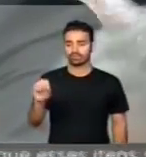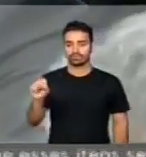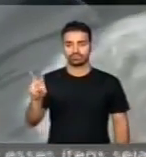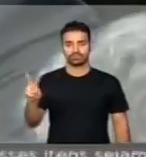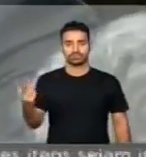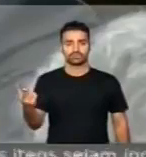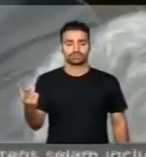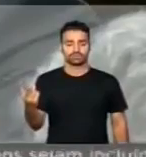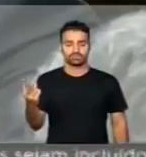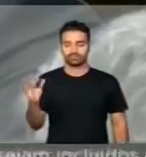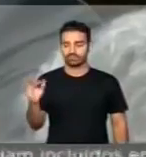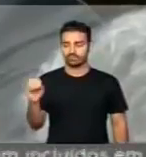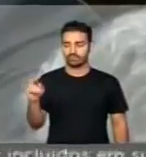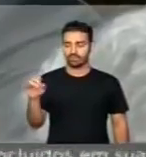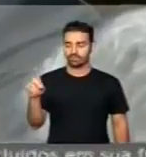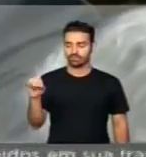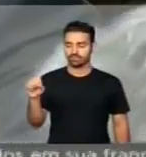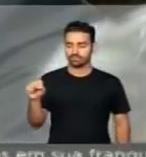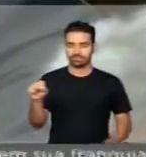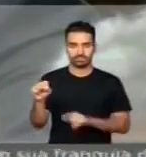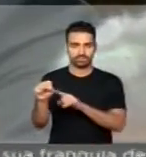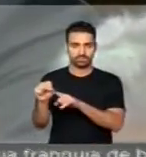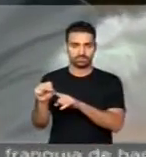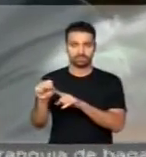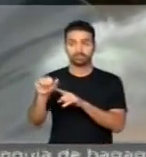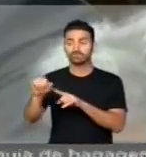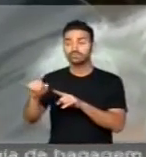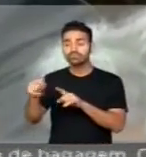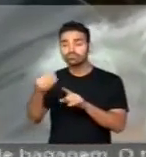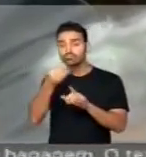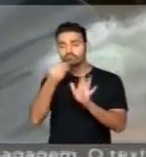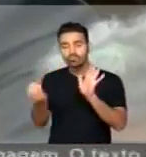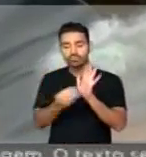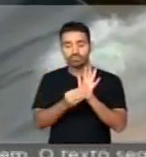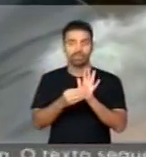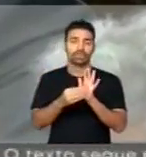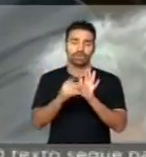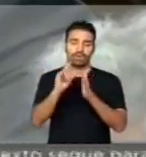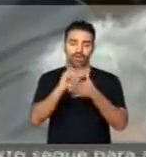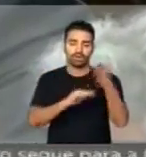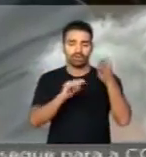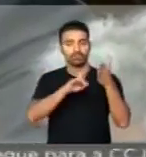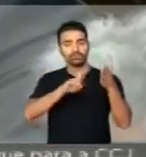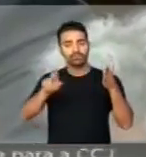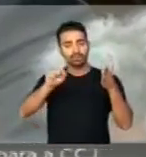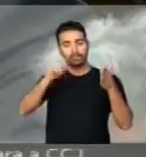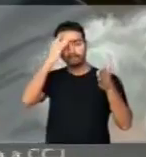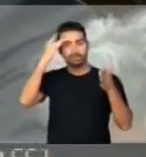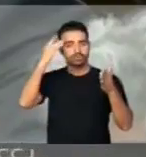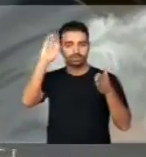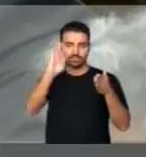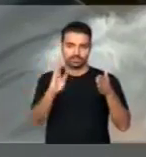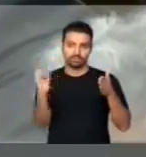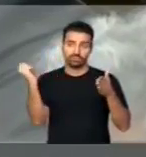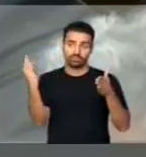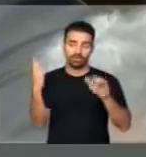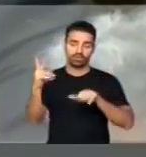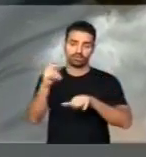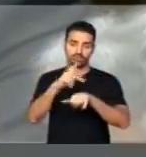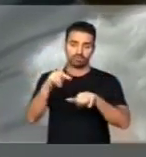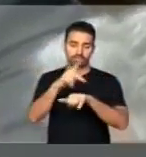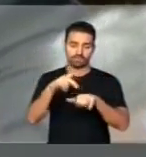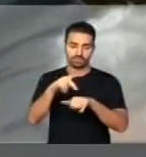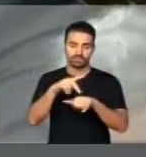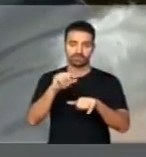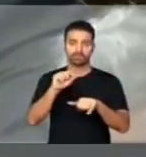funds, justificaram ou não a declaração nas contas de brasileiros, nos capitais brasileiros do exterior, direcionada